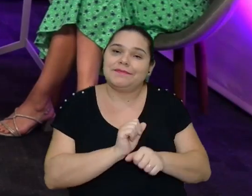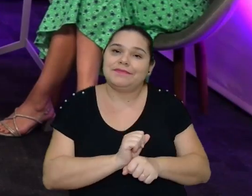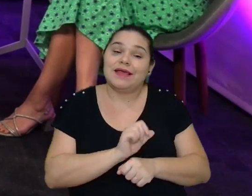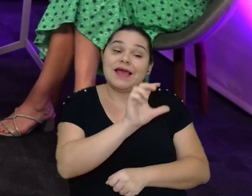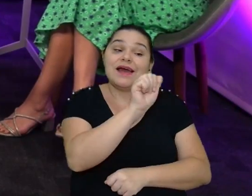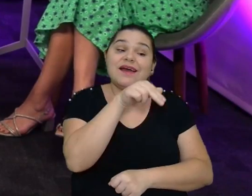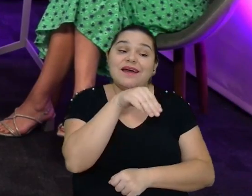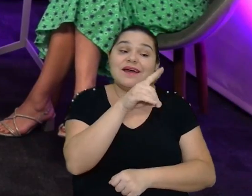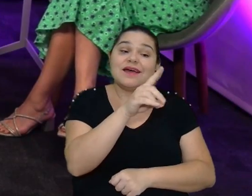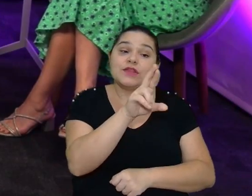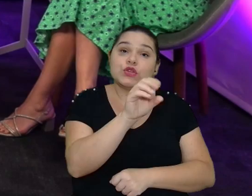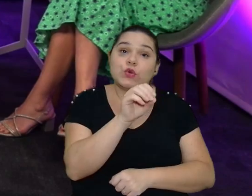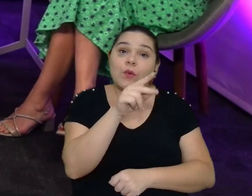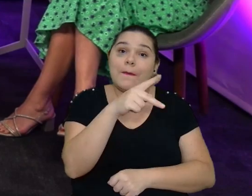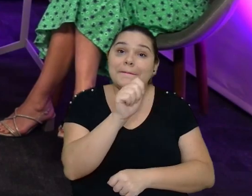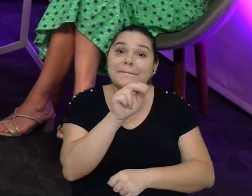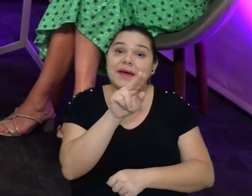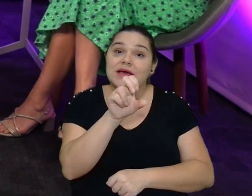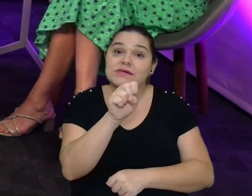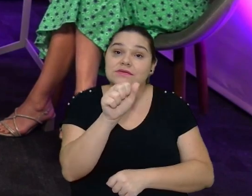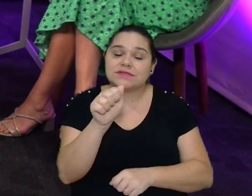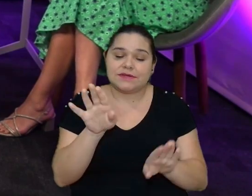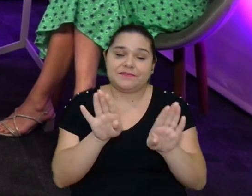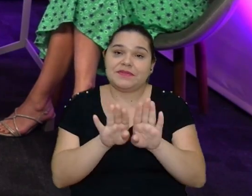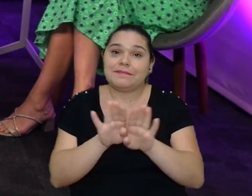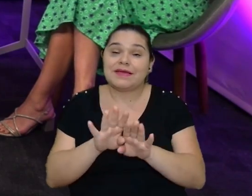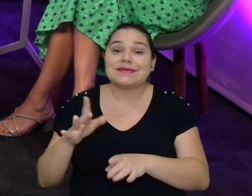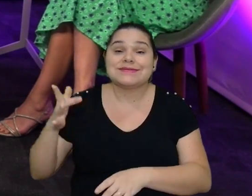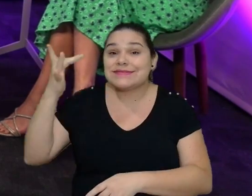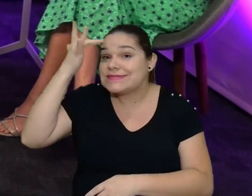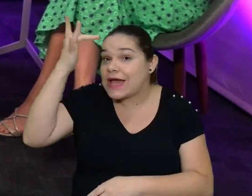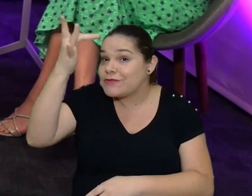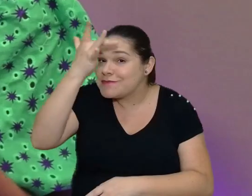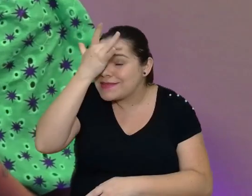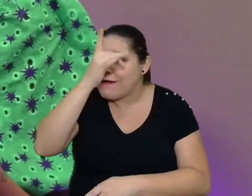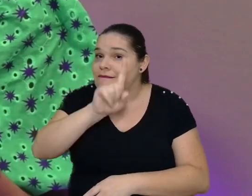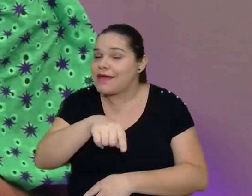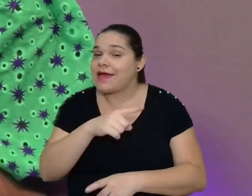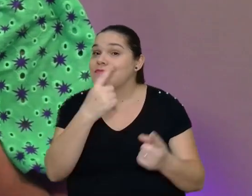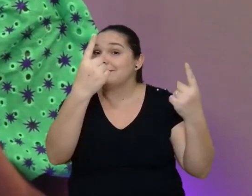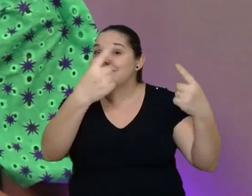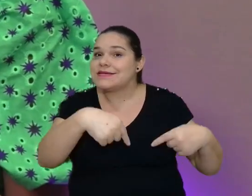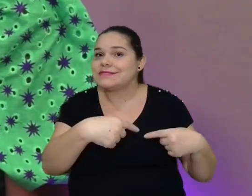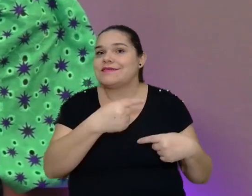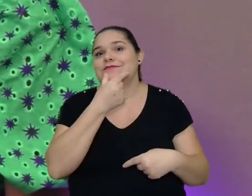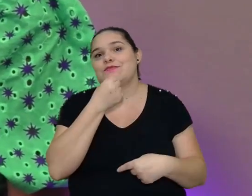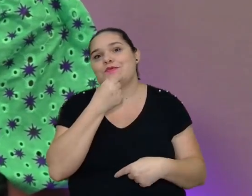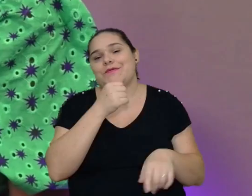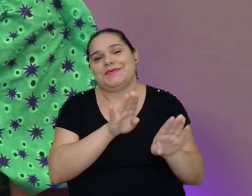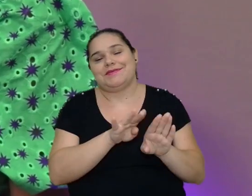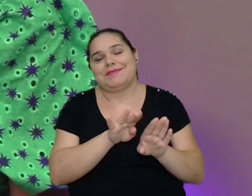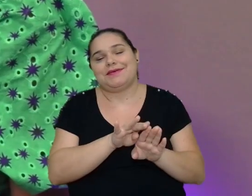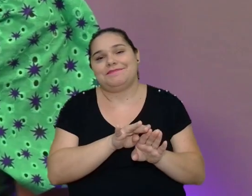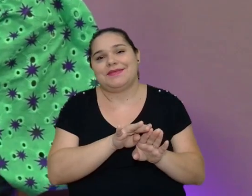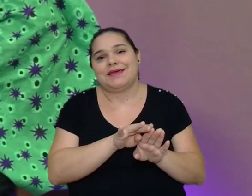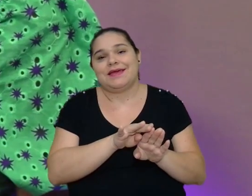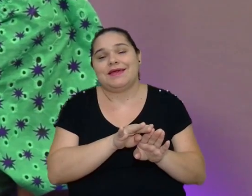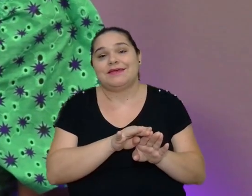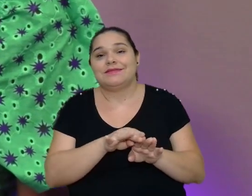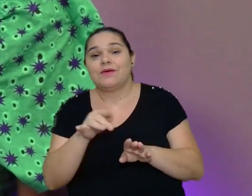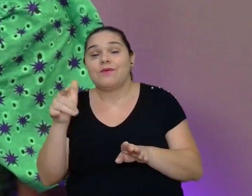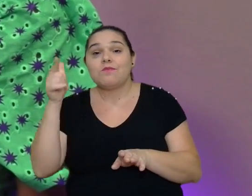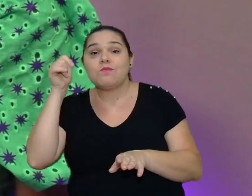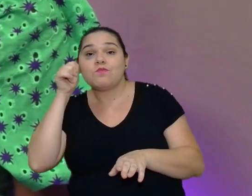mental, que a gente sabe que é mais desafiador para os homens. Então, acho que tem um ganha-ganha social, um impacto muito positivo no ambiente de